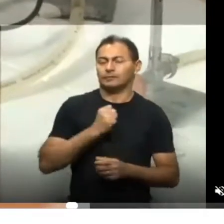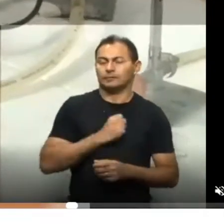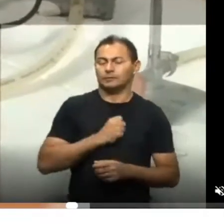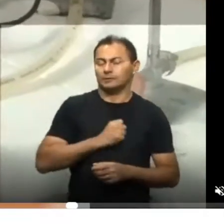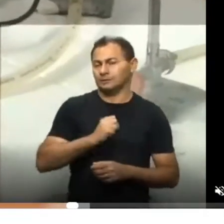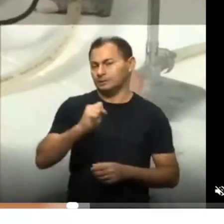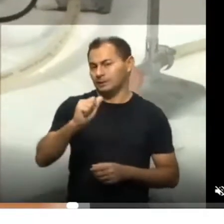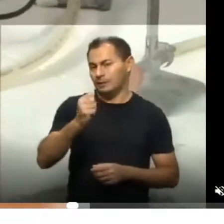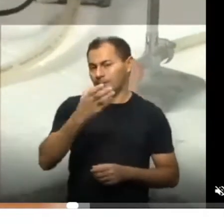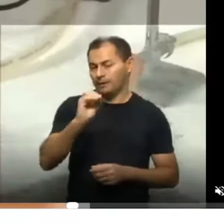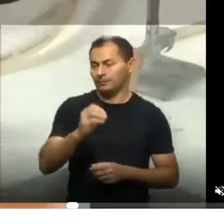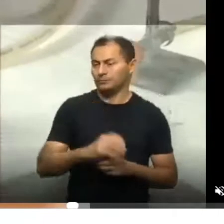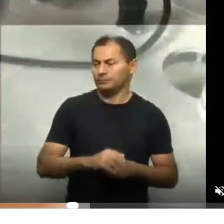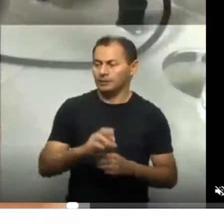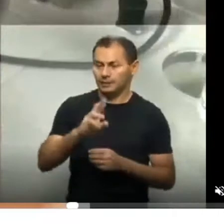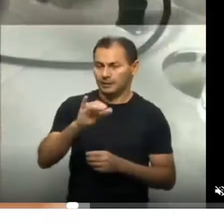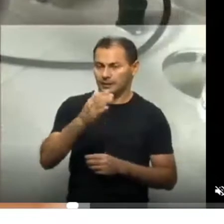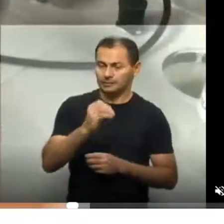tempo, certo?